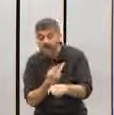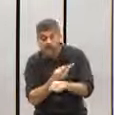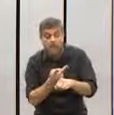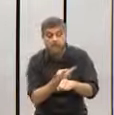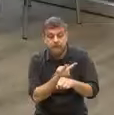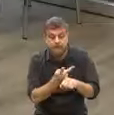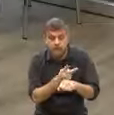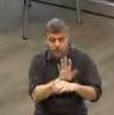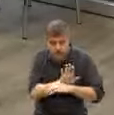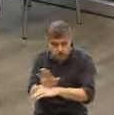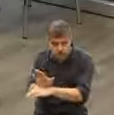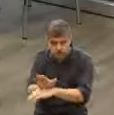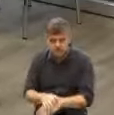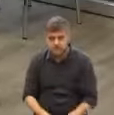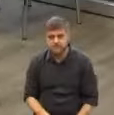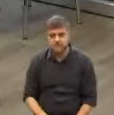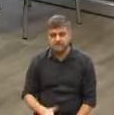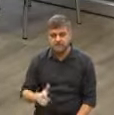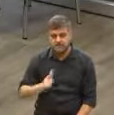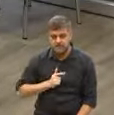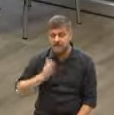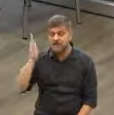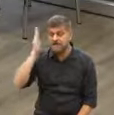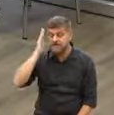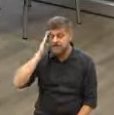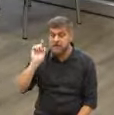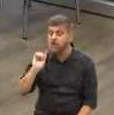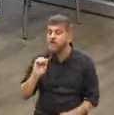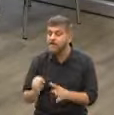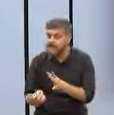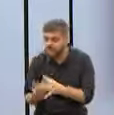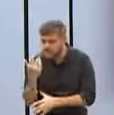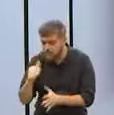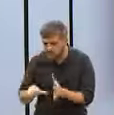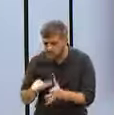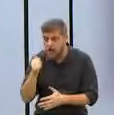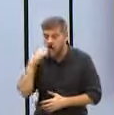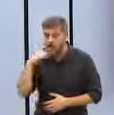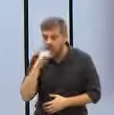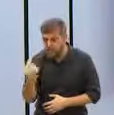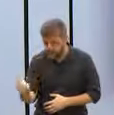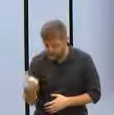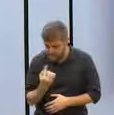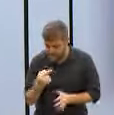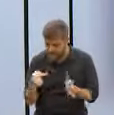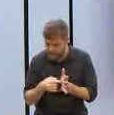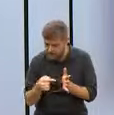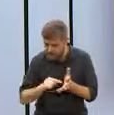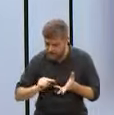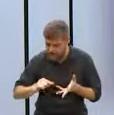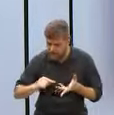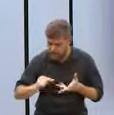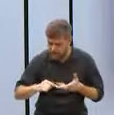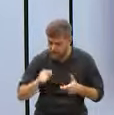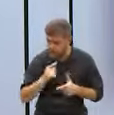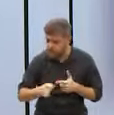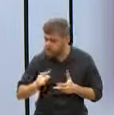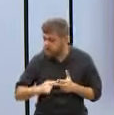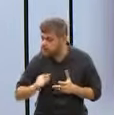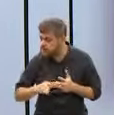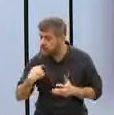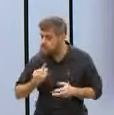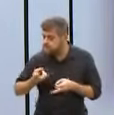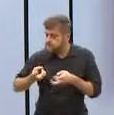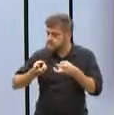ser encaminhada também? Com certeza, tendo a ciência da demanda primeiro, a mãe vai lá e tudo mais, aponta a situação para a gente